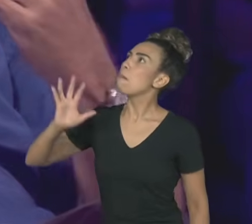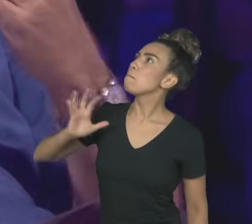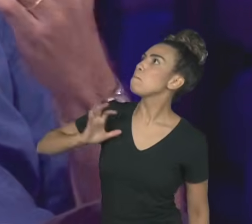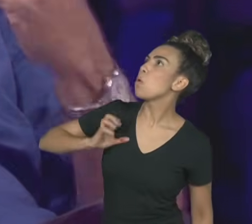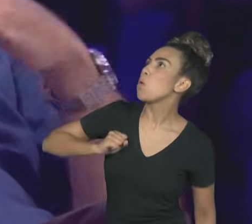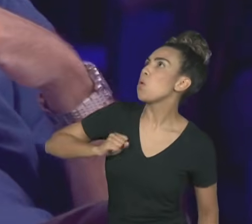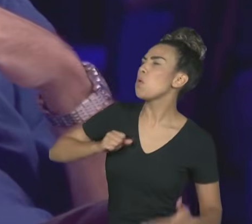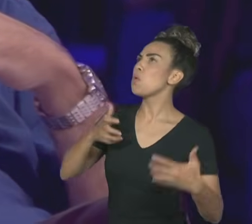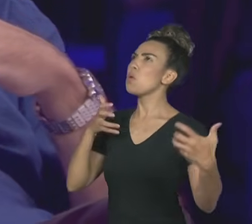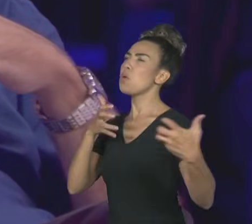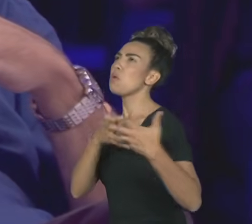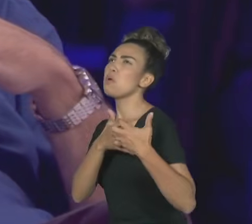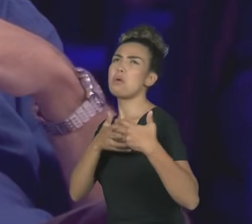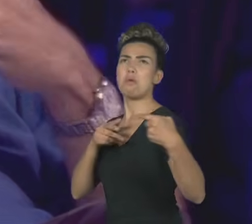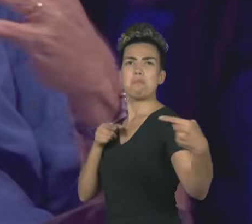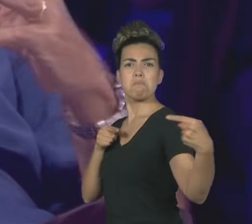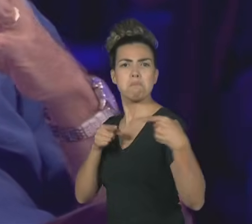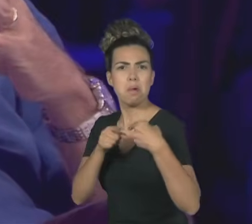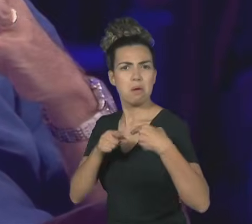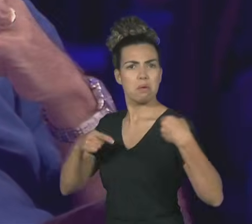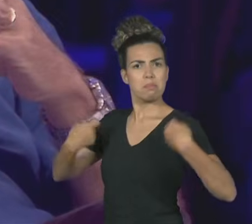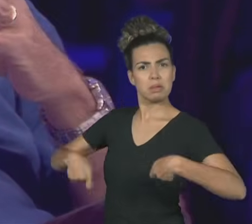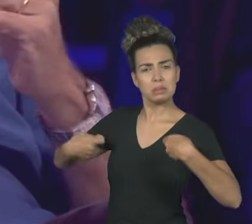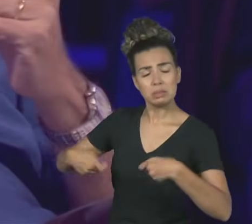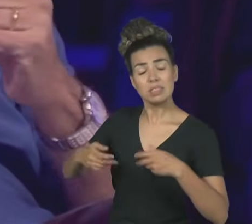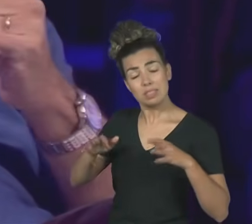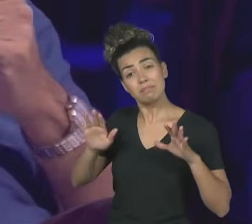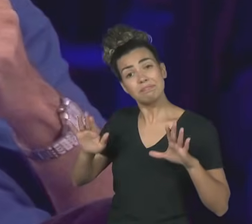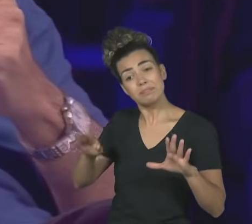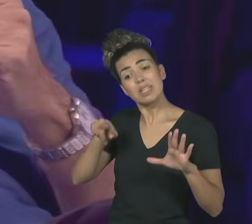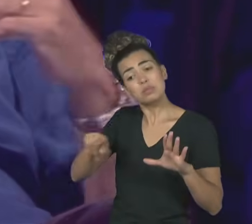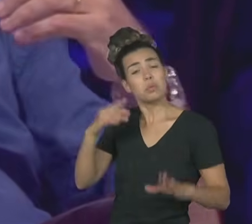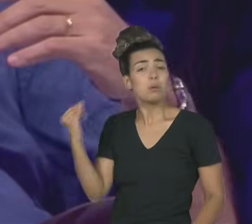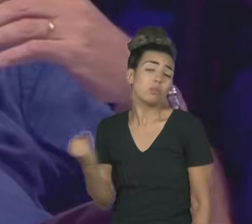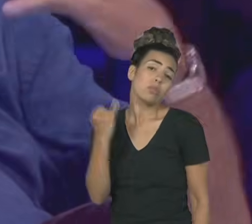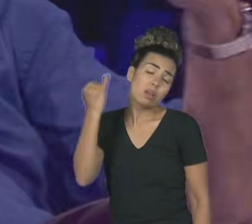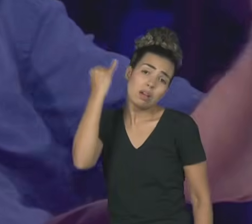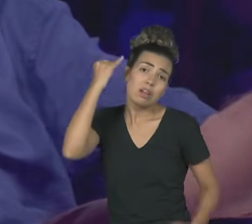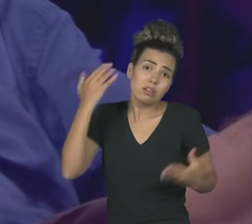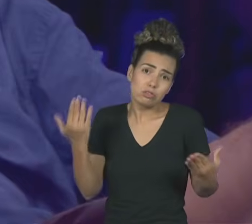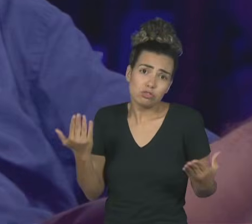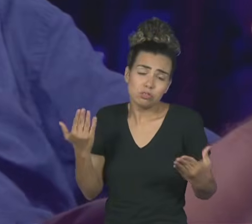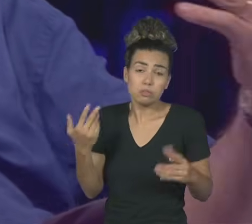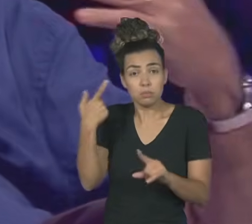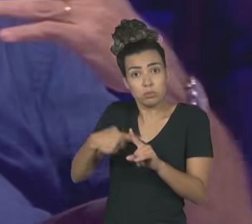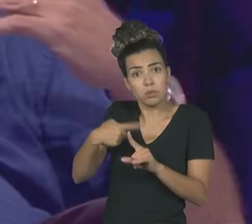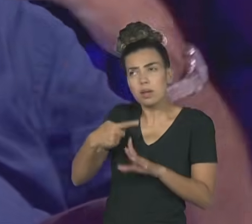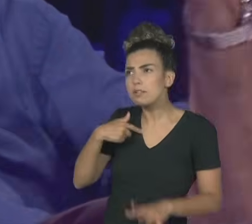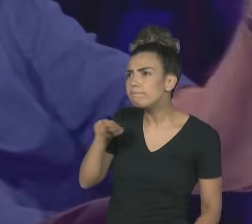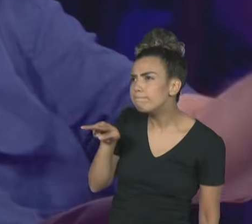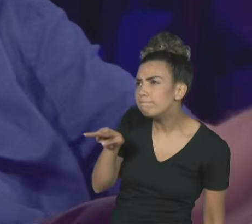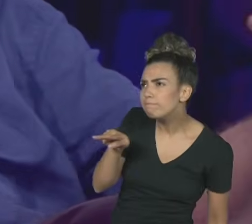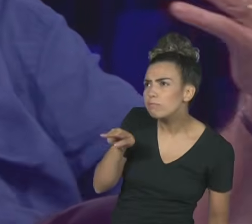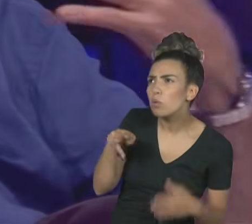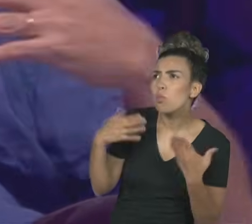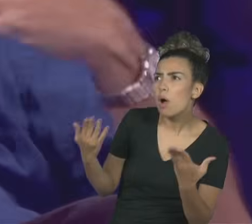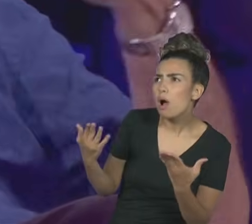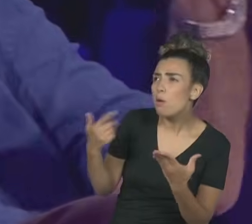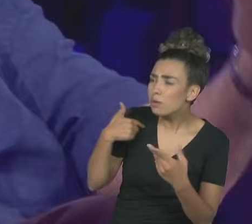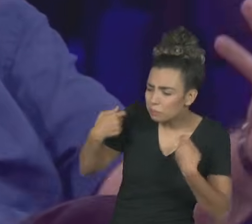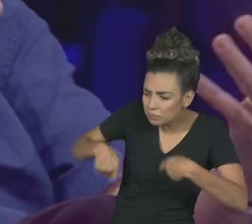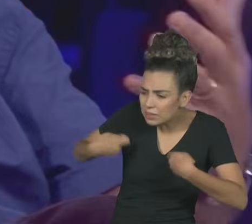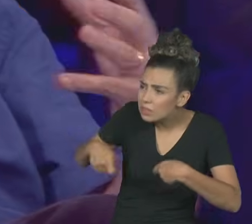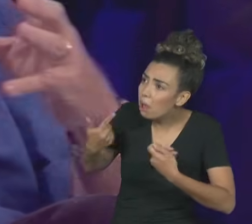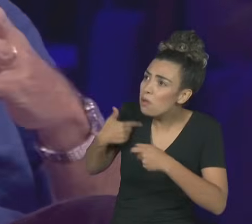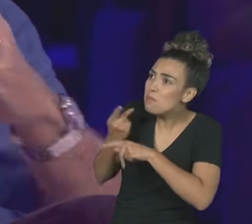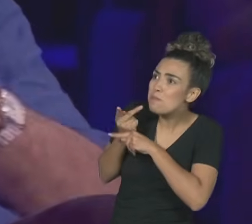super importante, até ela define a gente enquanto espécie, né? É um jeito da gente se orientar para o outro, para a gente precisar do outro, a gente